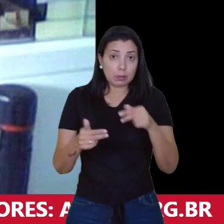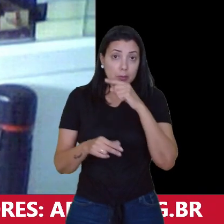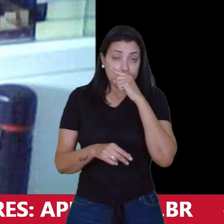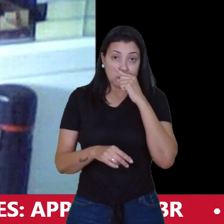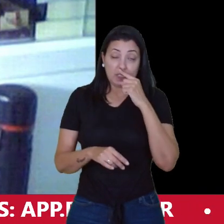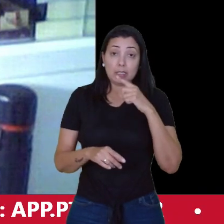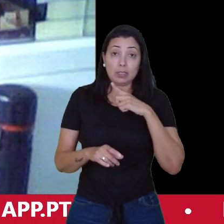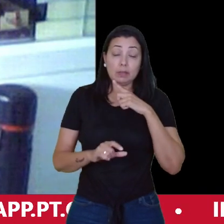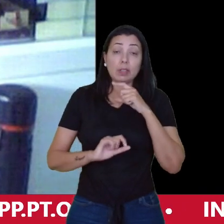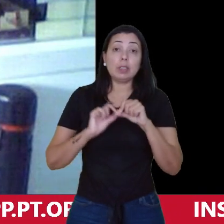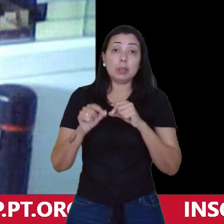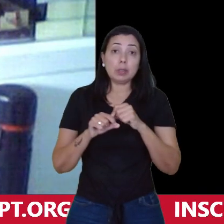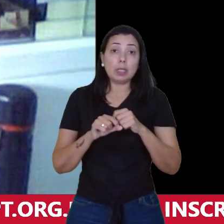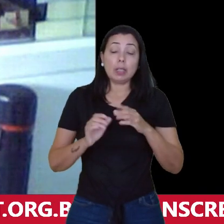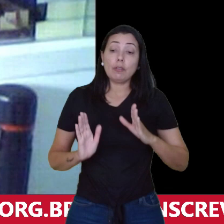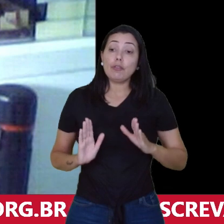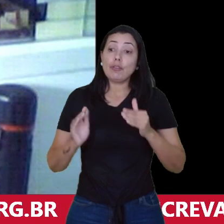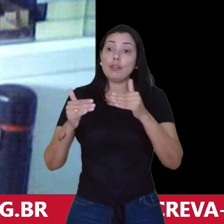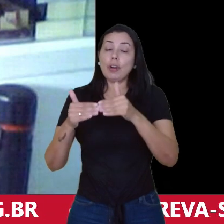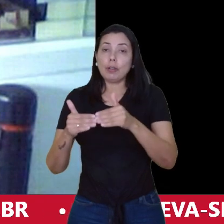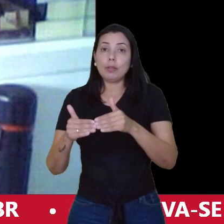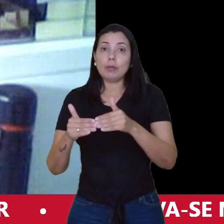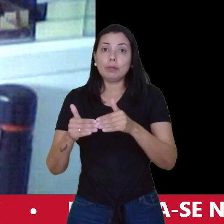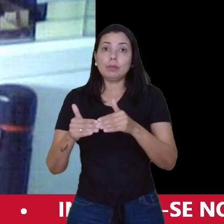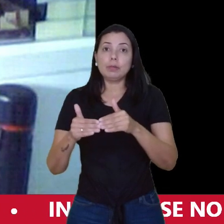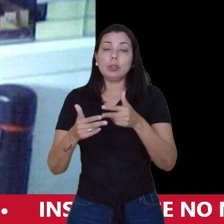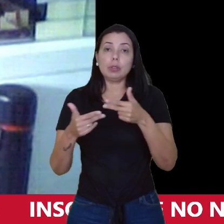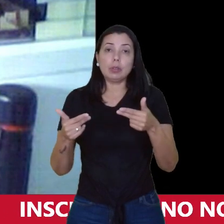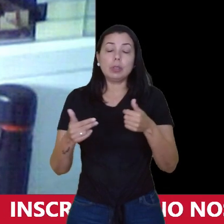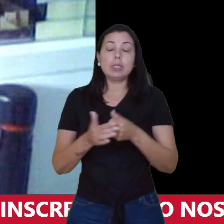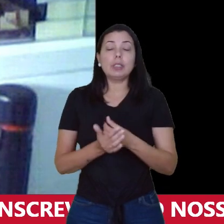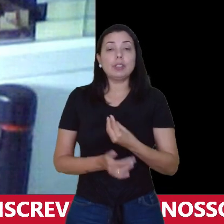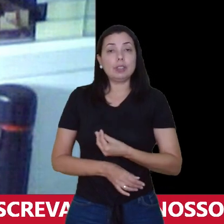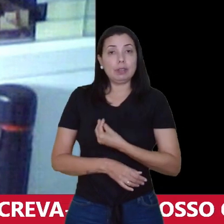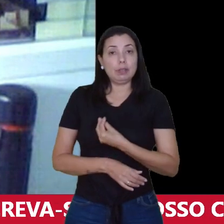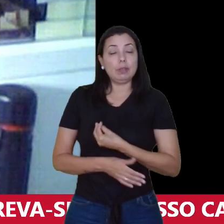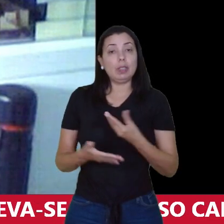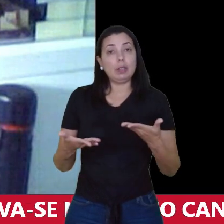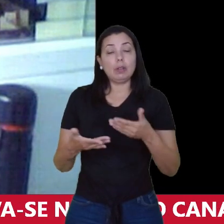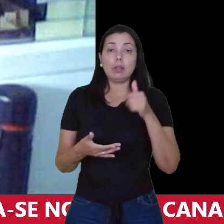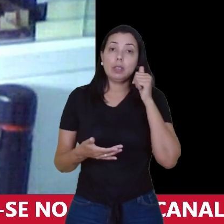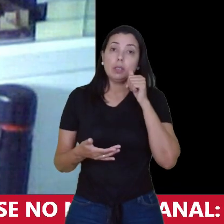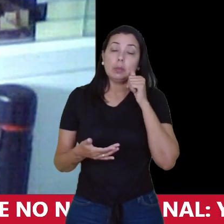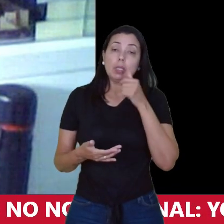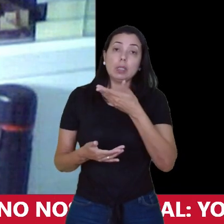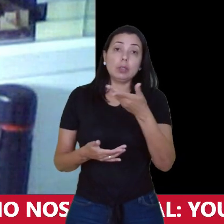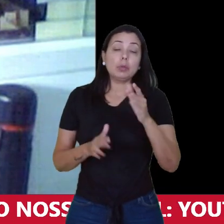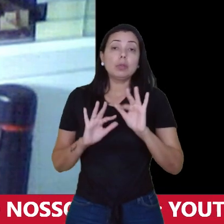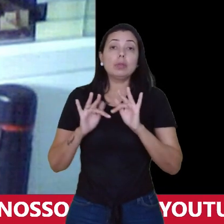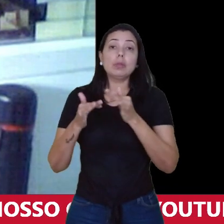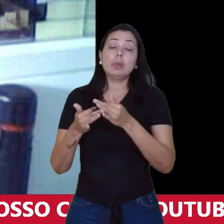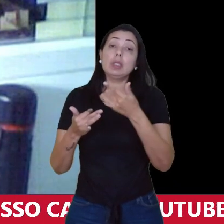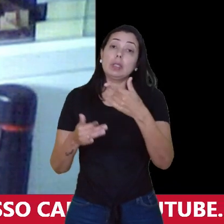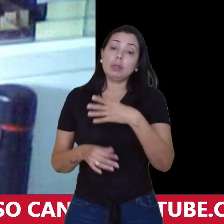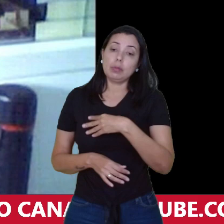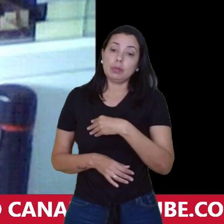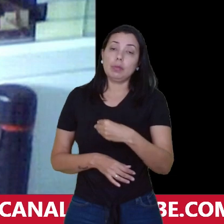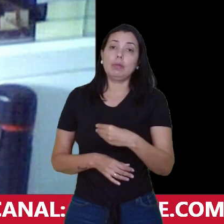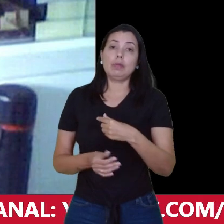que tivesse foco na condição de sobrevivência das mulheres e suas famílias e seus